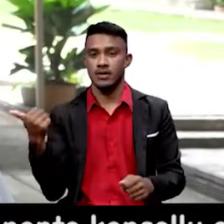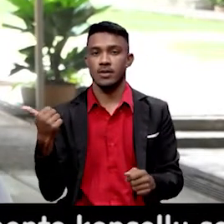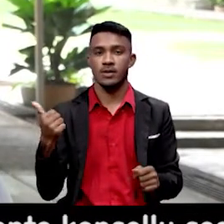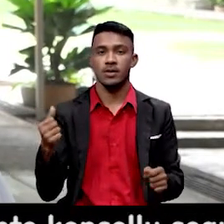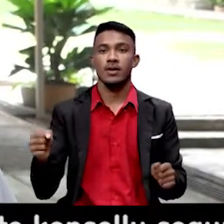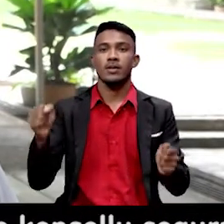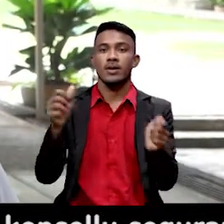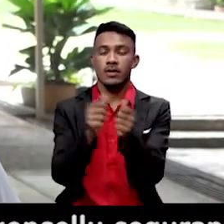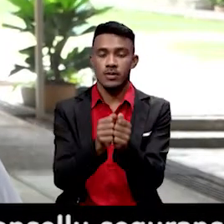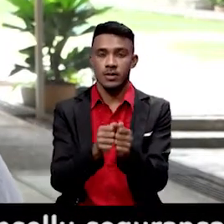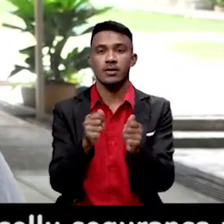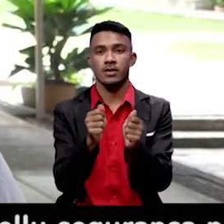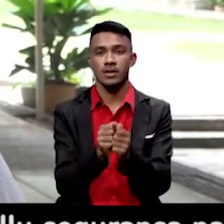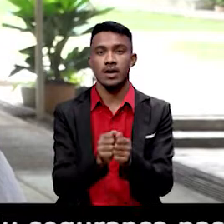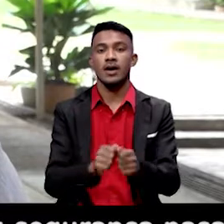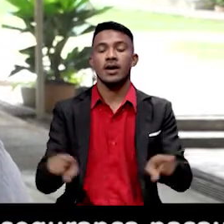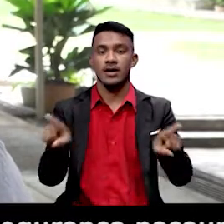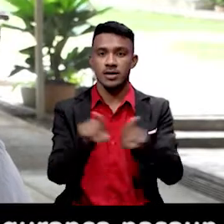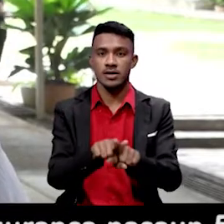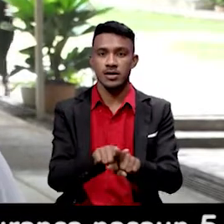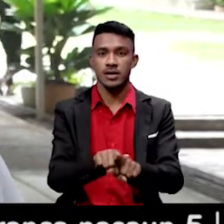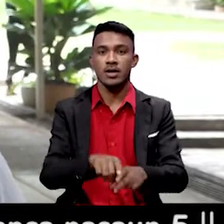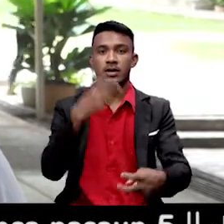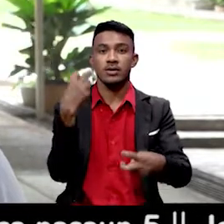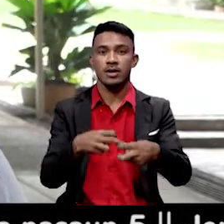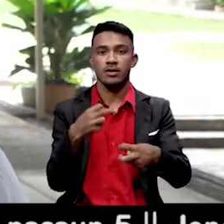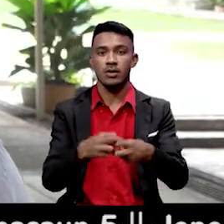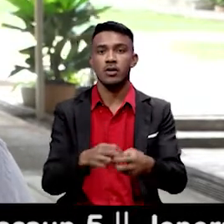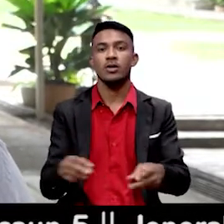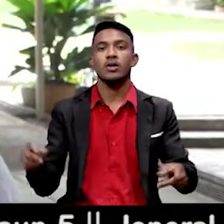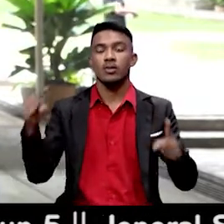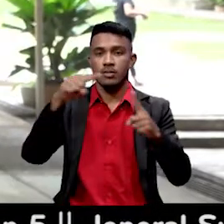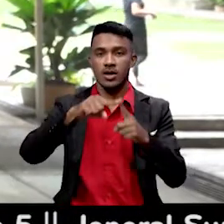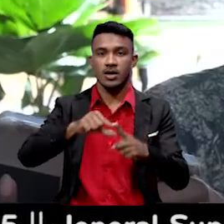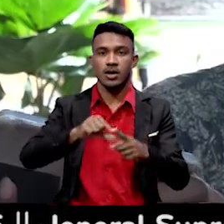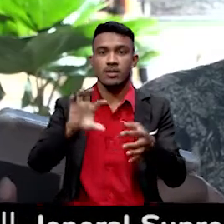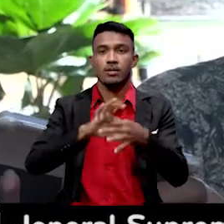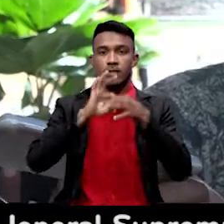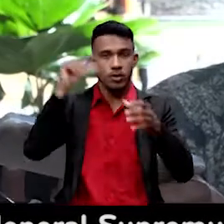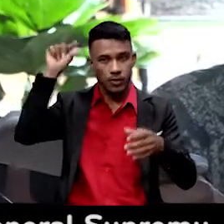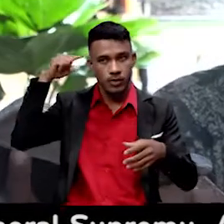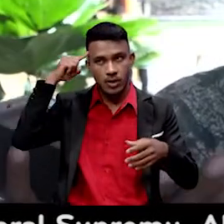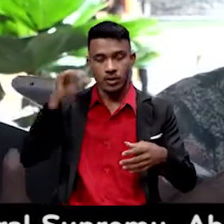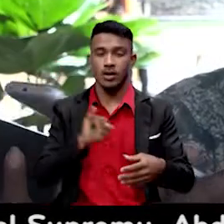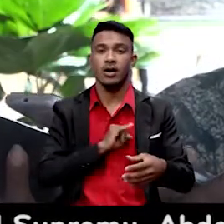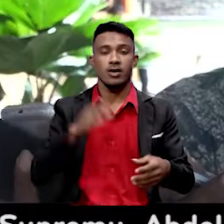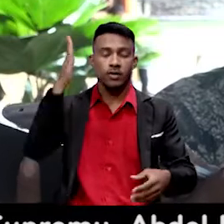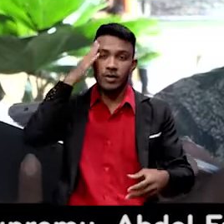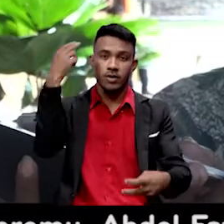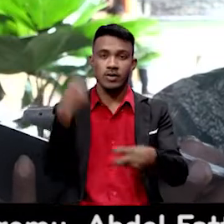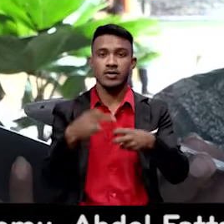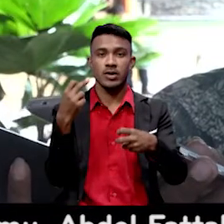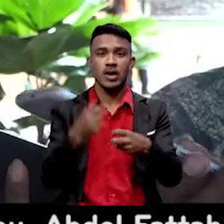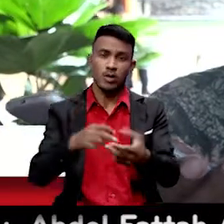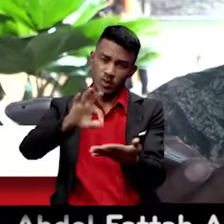hamba tela saya ne sang hela obstaklu ba membro governo sira atu executa hau hono in difícil te be zita tu suka ta tu